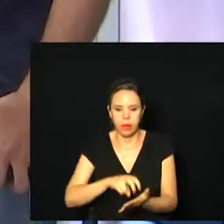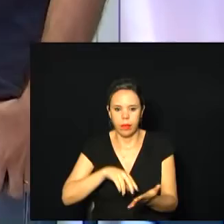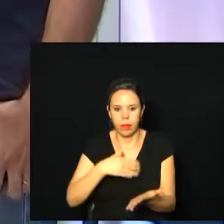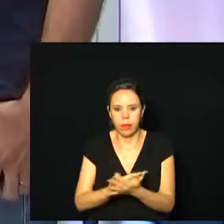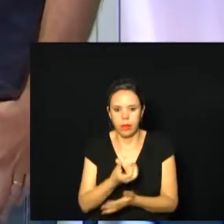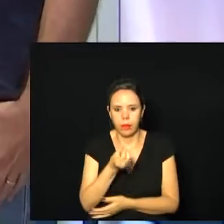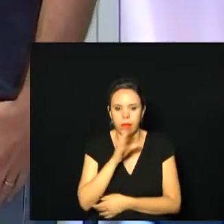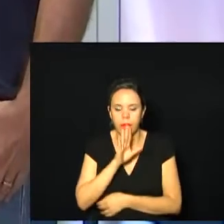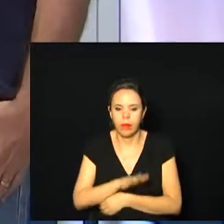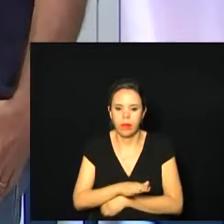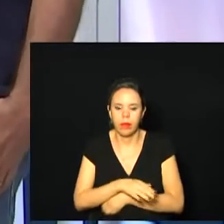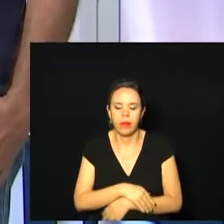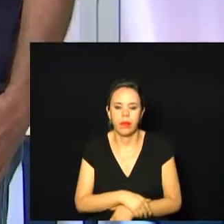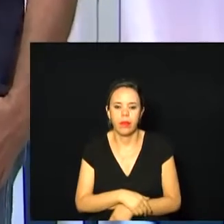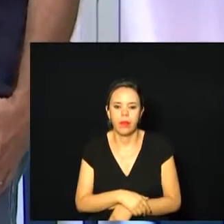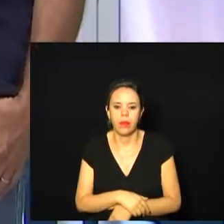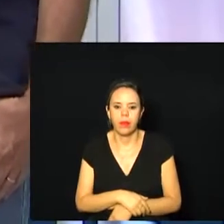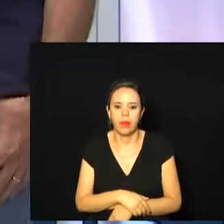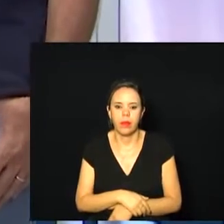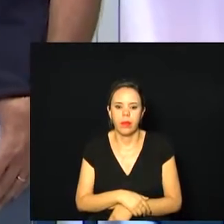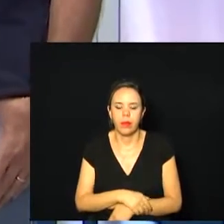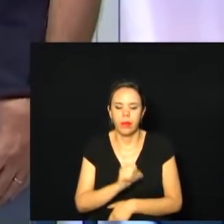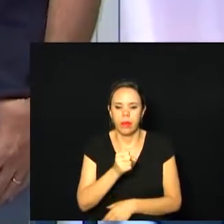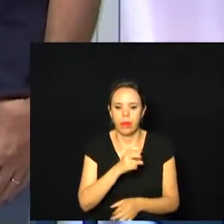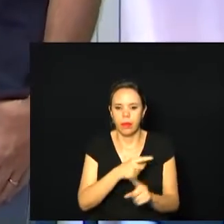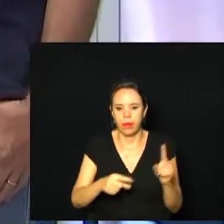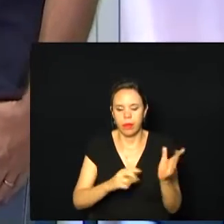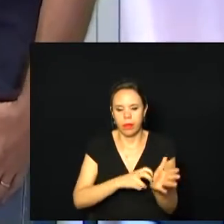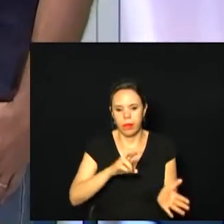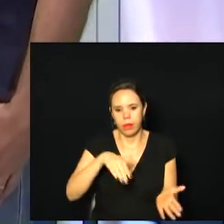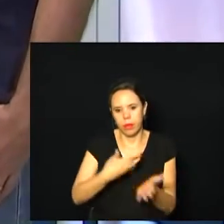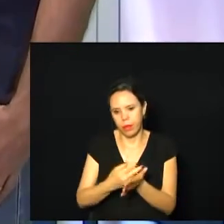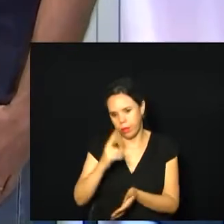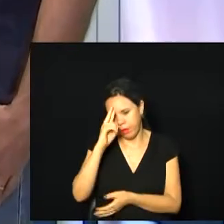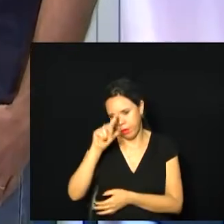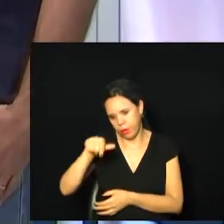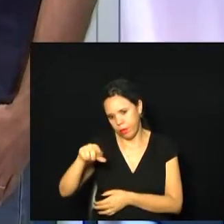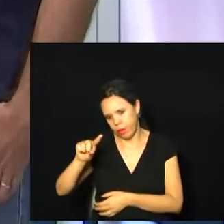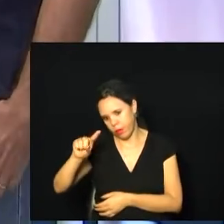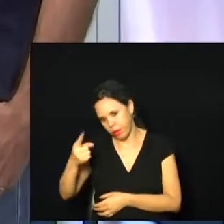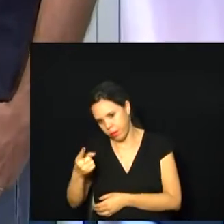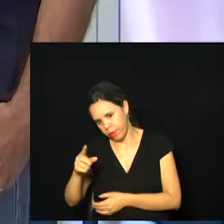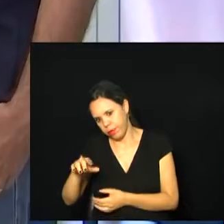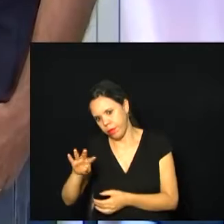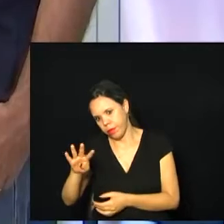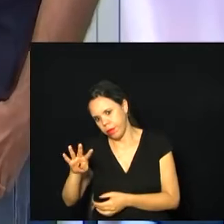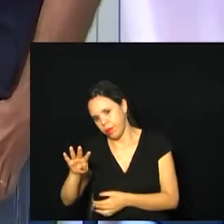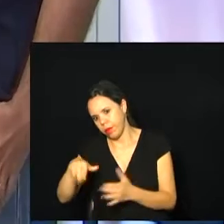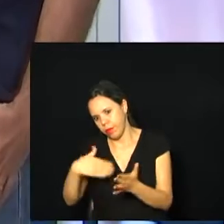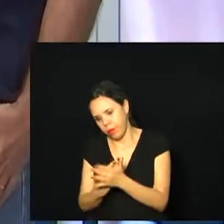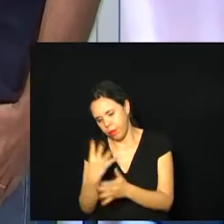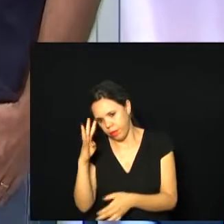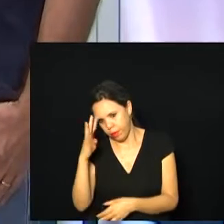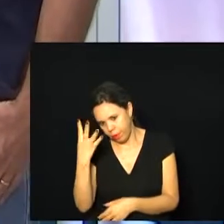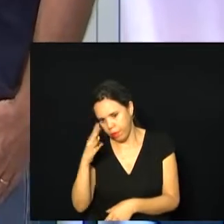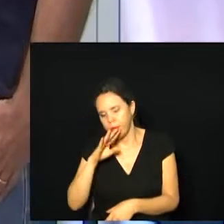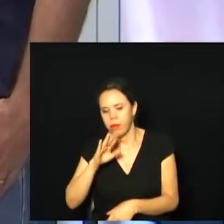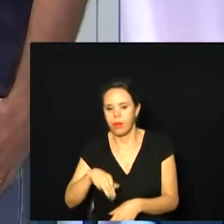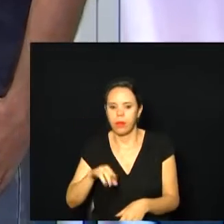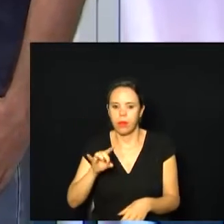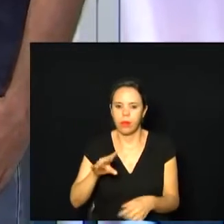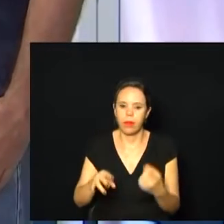às 6 da tarde, nós funcionamos das 8h30 ao meio-dia e da 1 às 4 horas. Apenas de